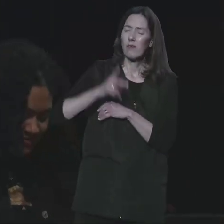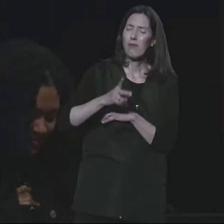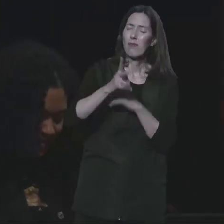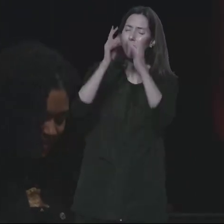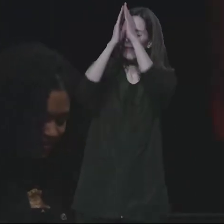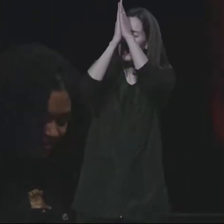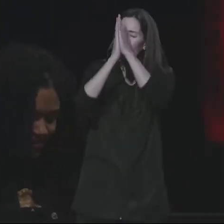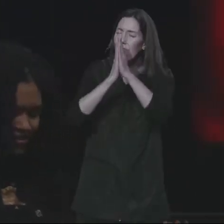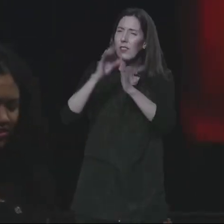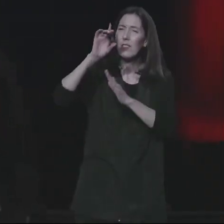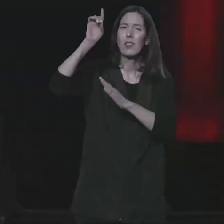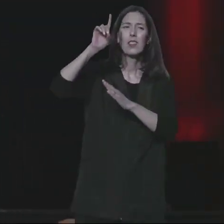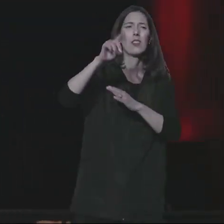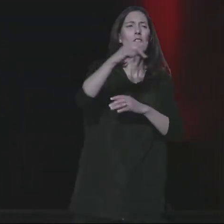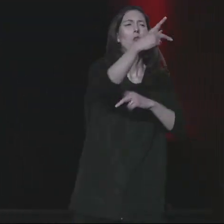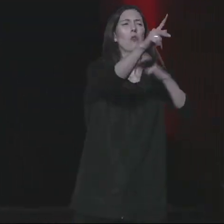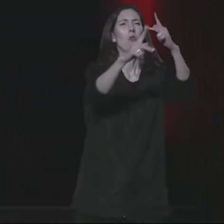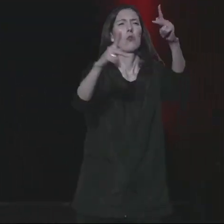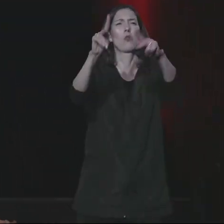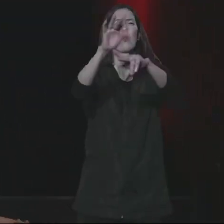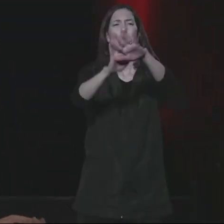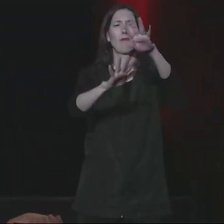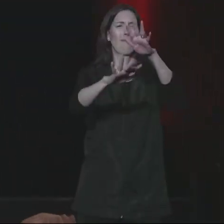Com as suas palavras,